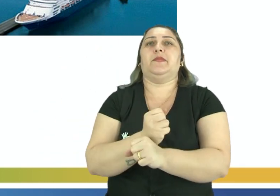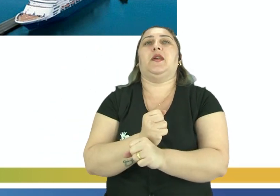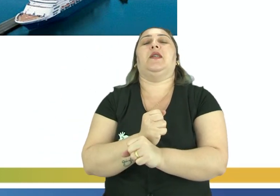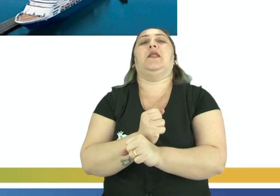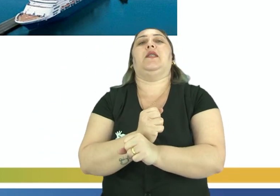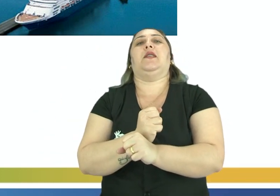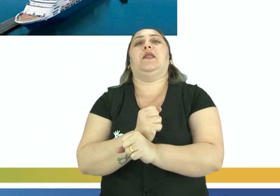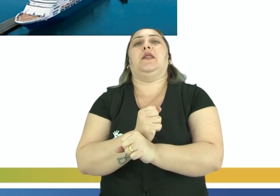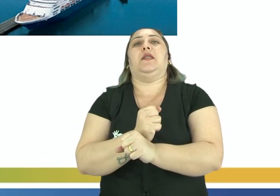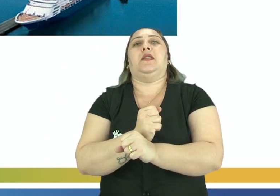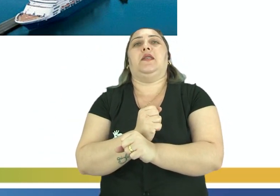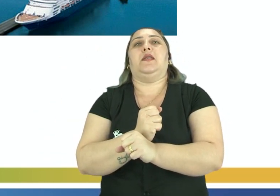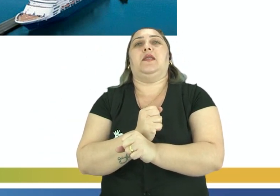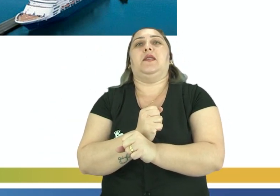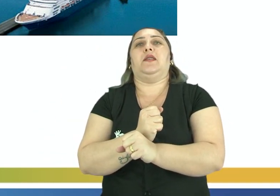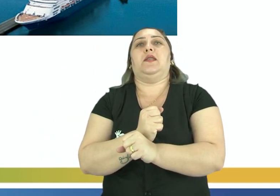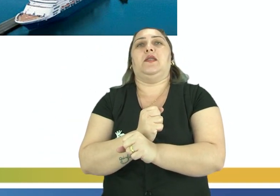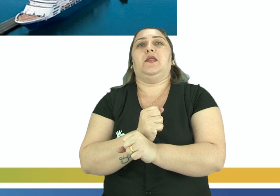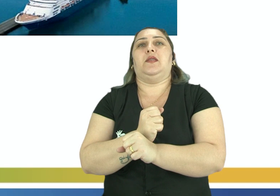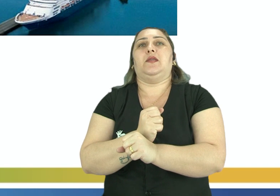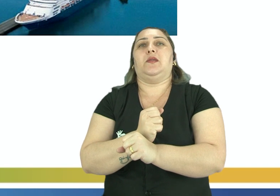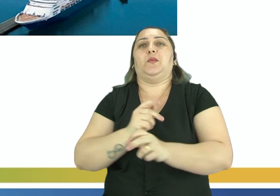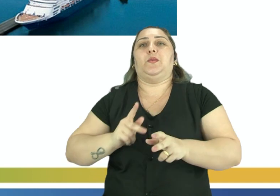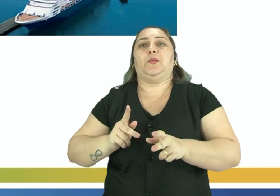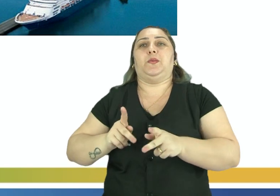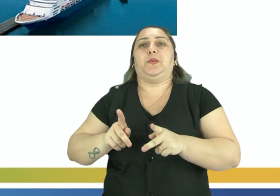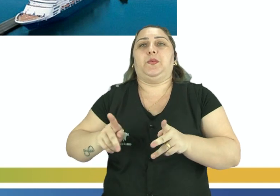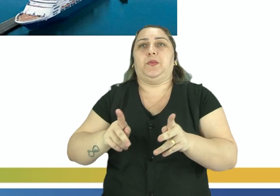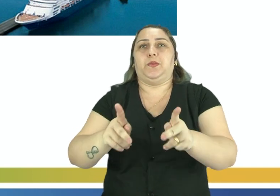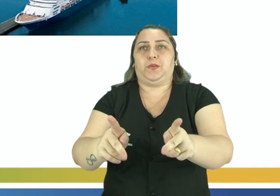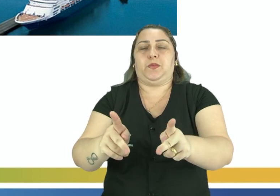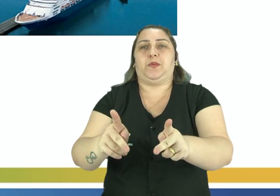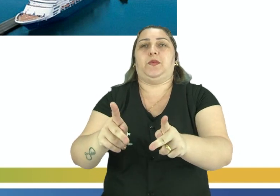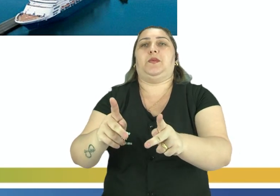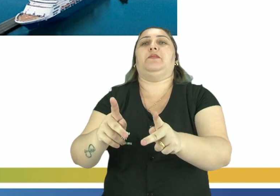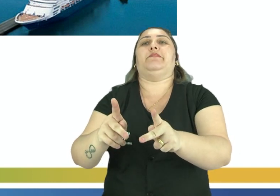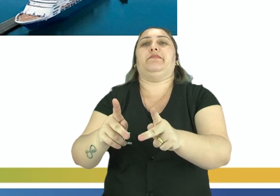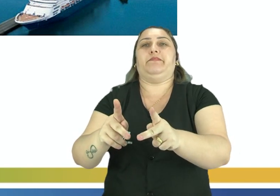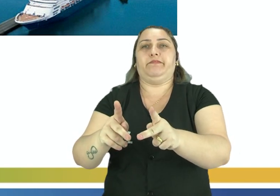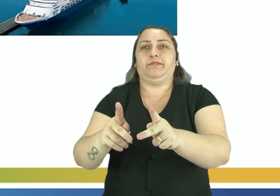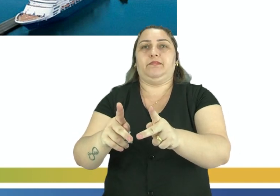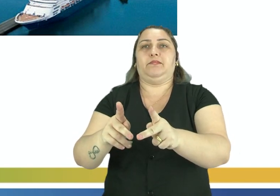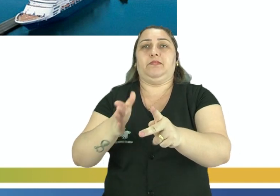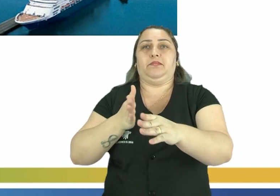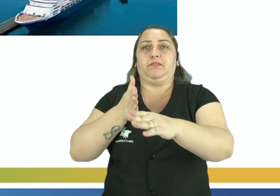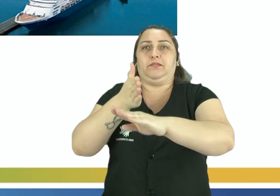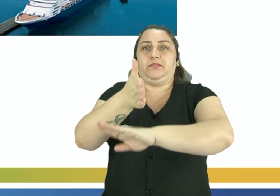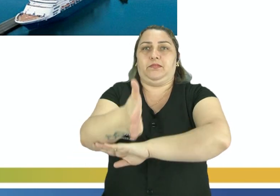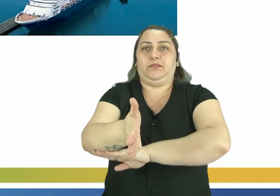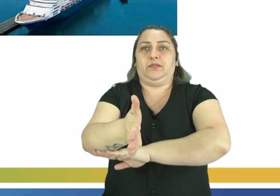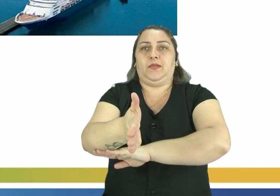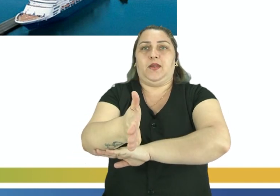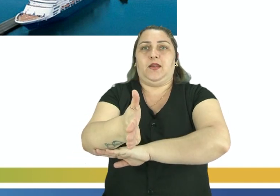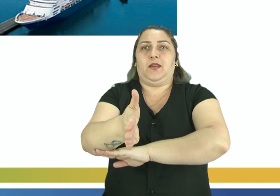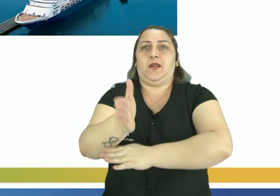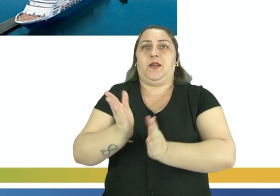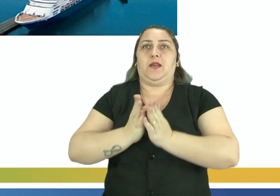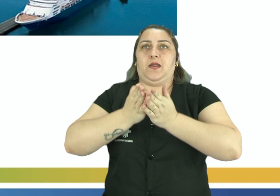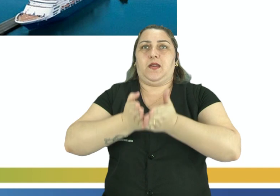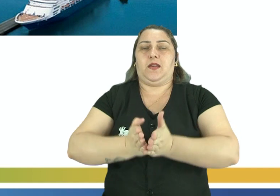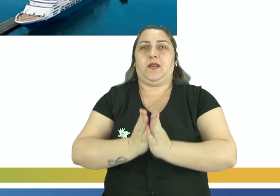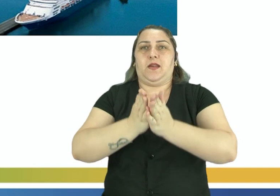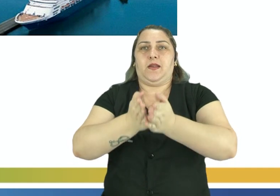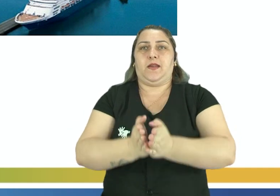concessão do Canal do Panamá, que serve de entreposto para a passagem de grandes